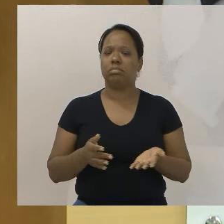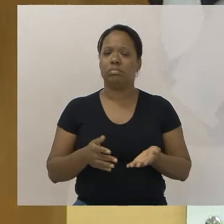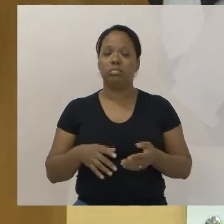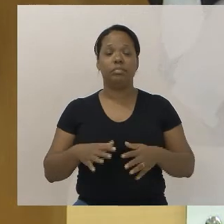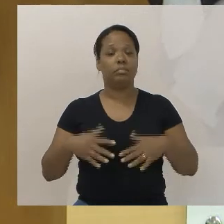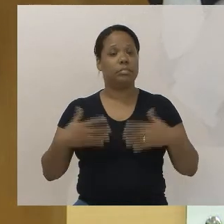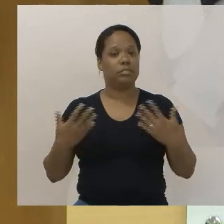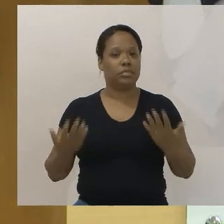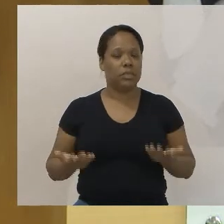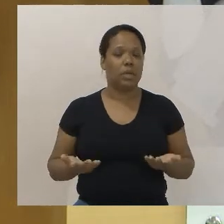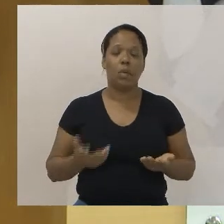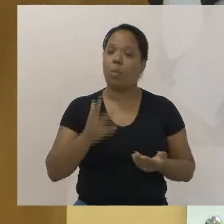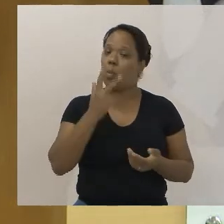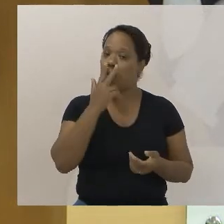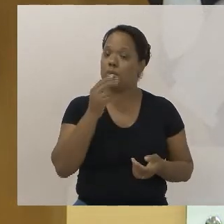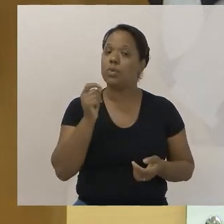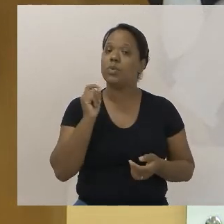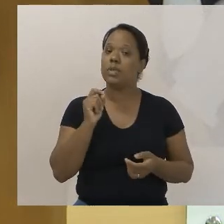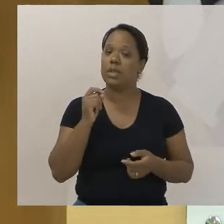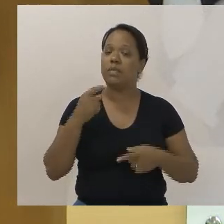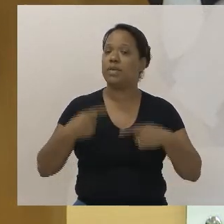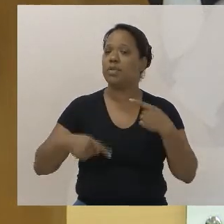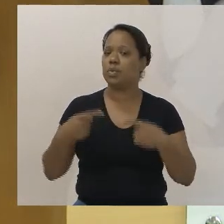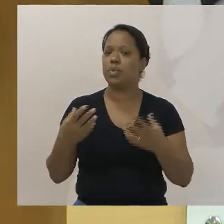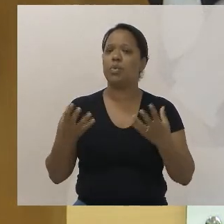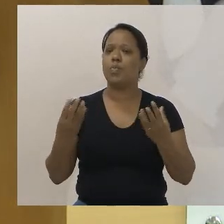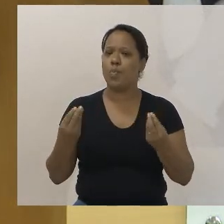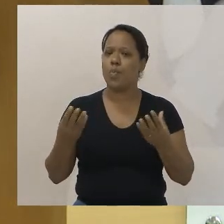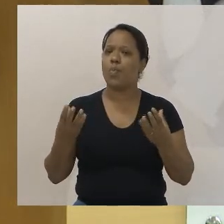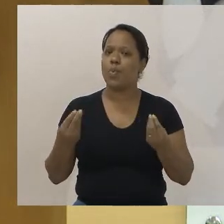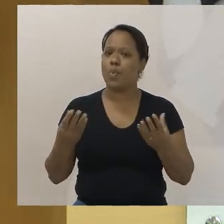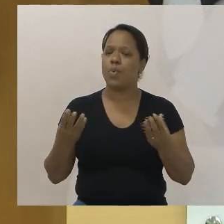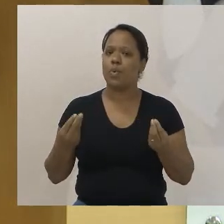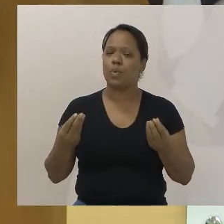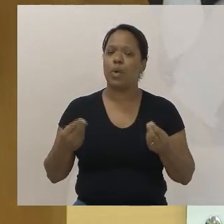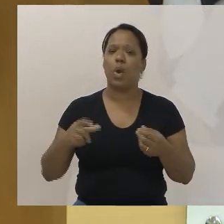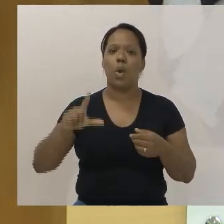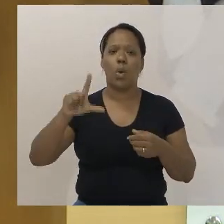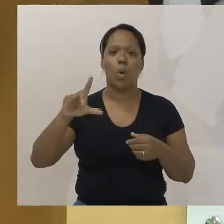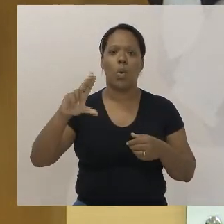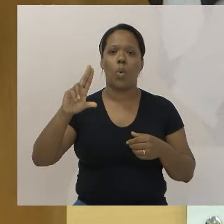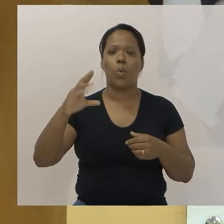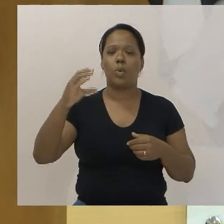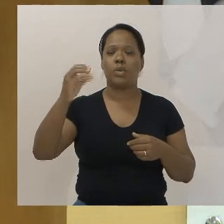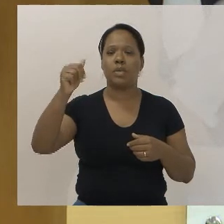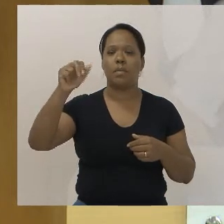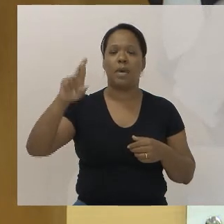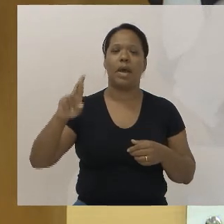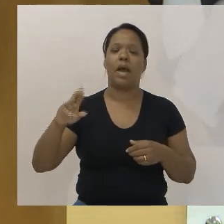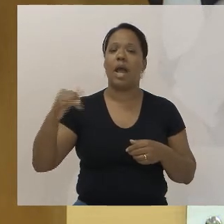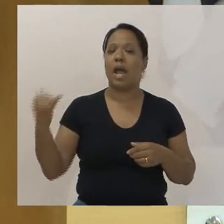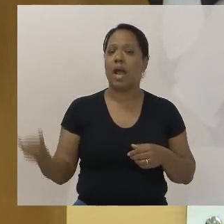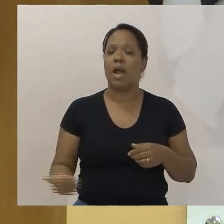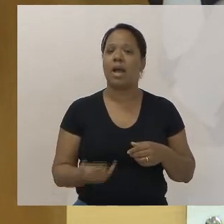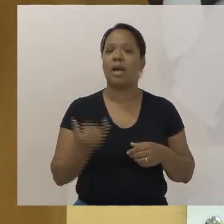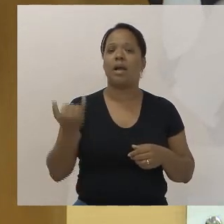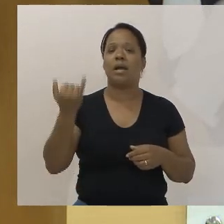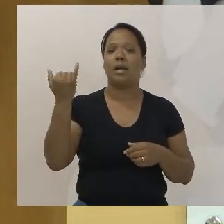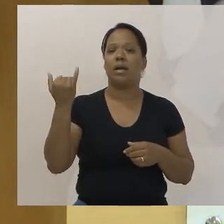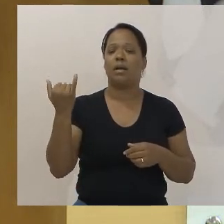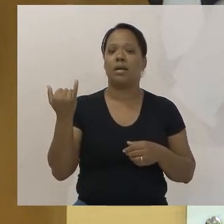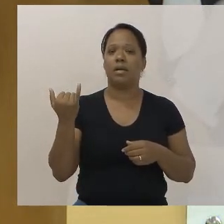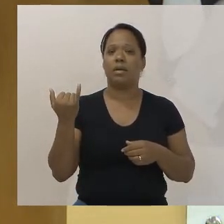então eu acho que a gente vai discutir muito ainda em relação a isso vereadora lucimar porque é importante né é importante a gente